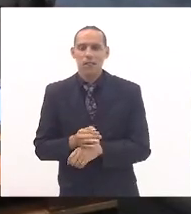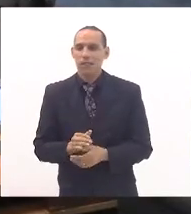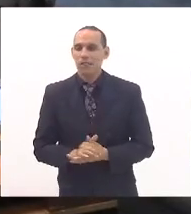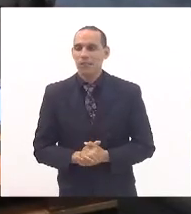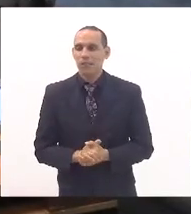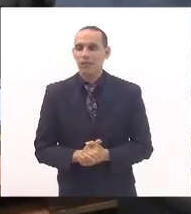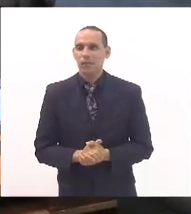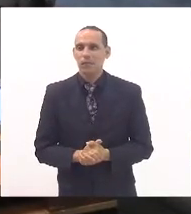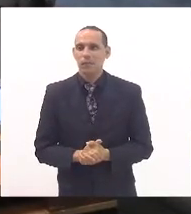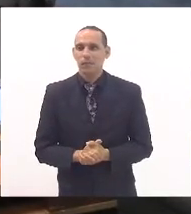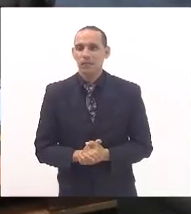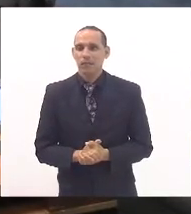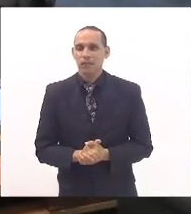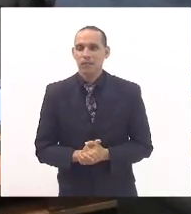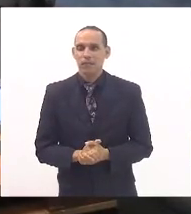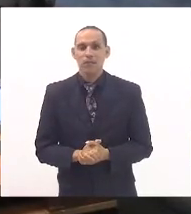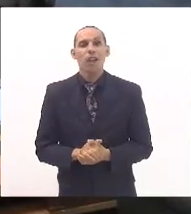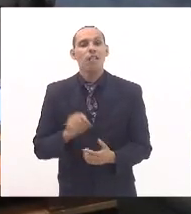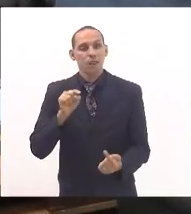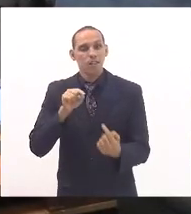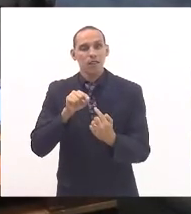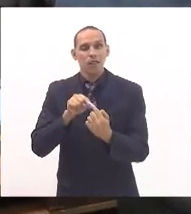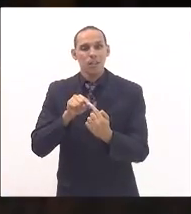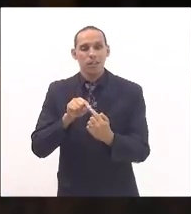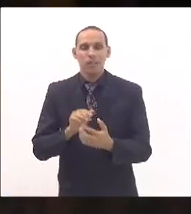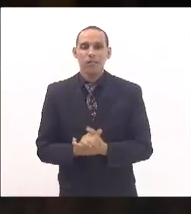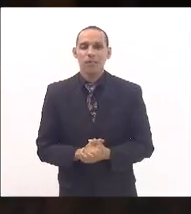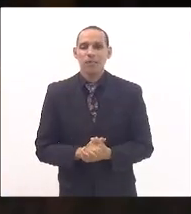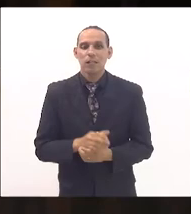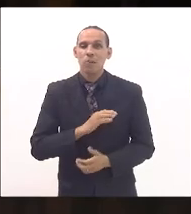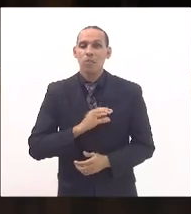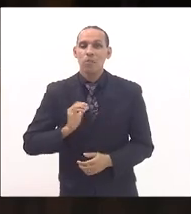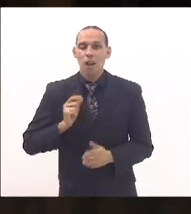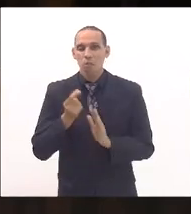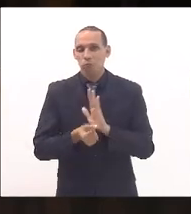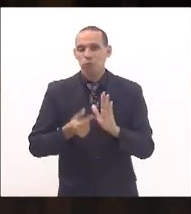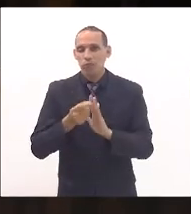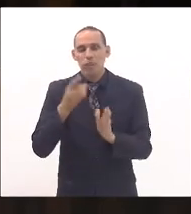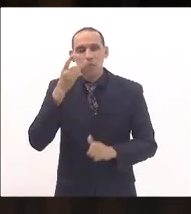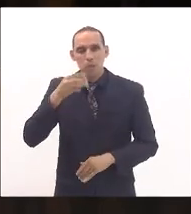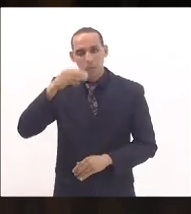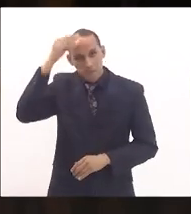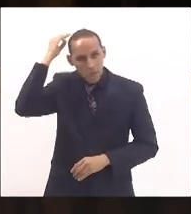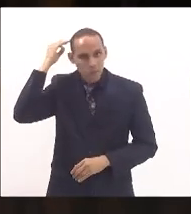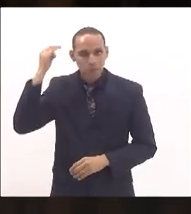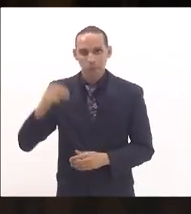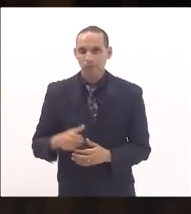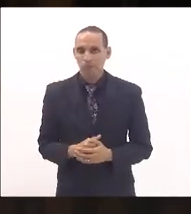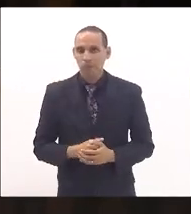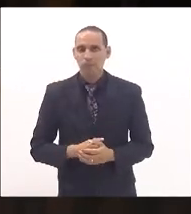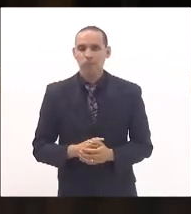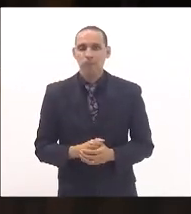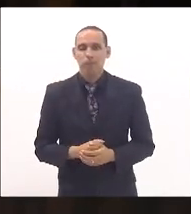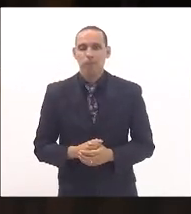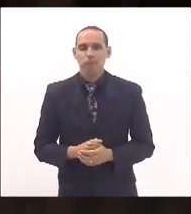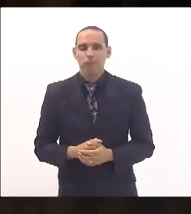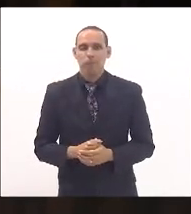Favorável. Presidente, até o final. Favorável. Pela Comissão de Orçamento, deputado Márcio Pacheco.